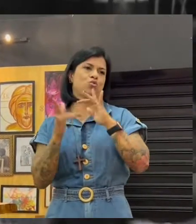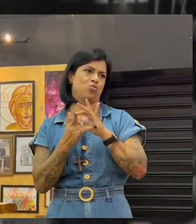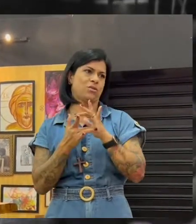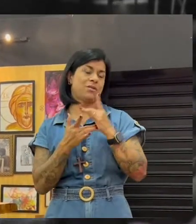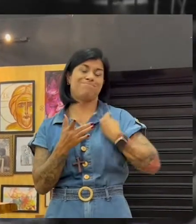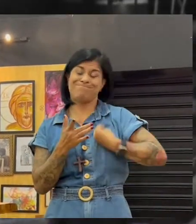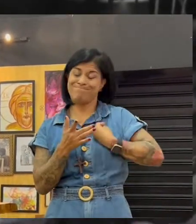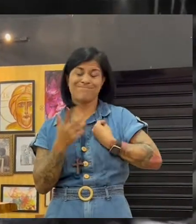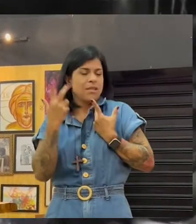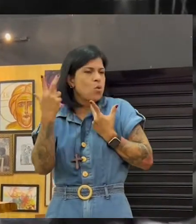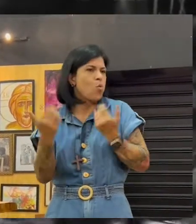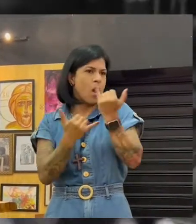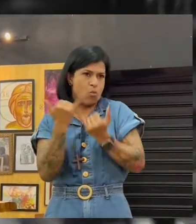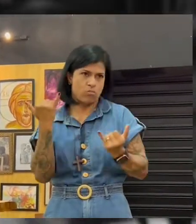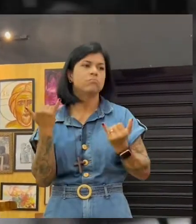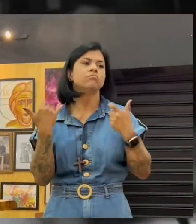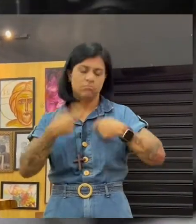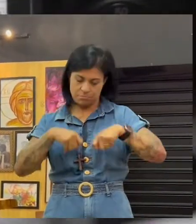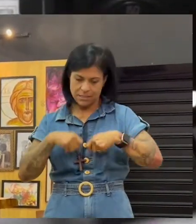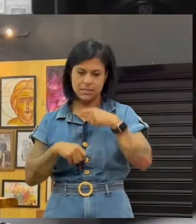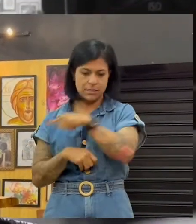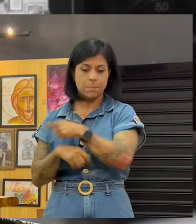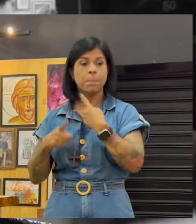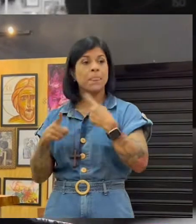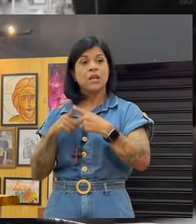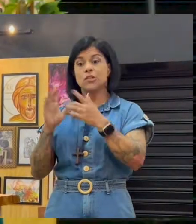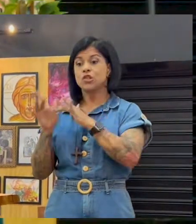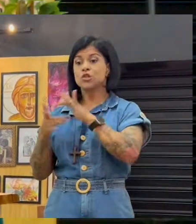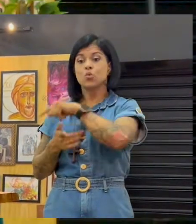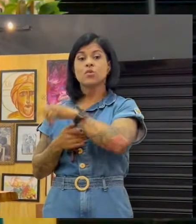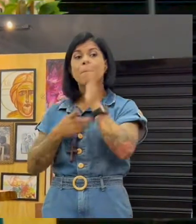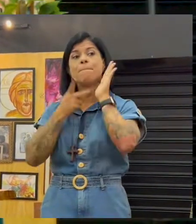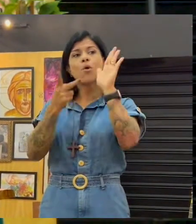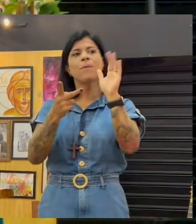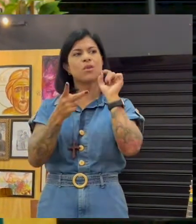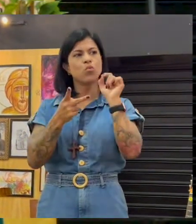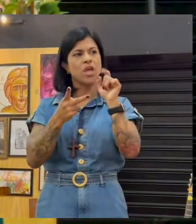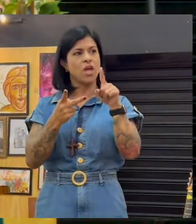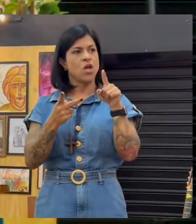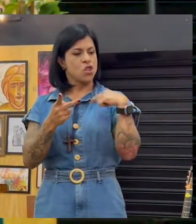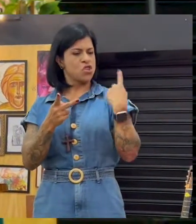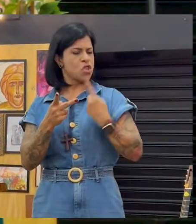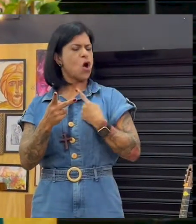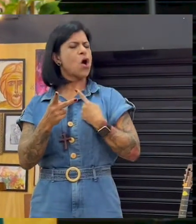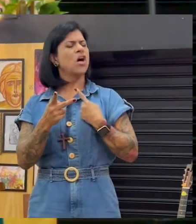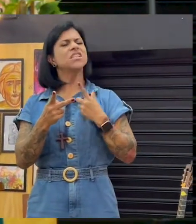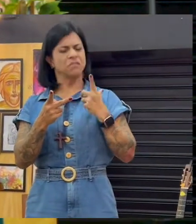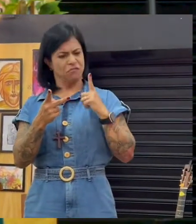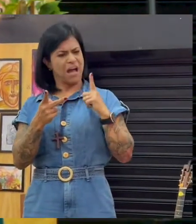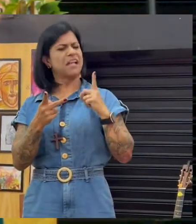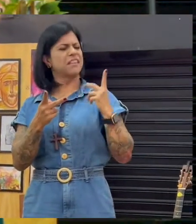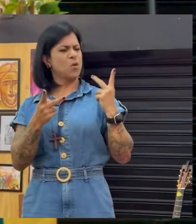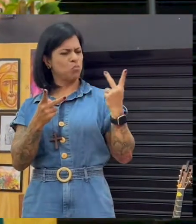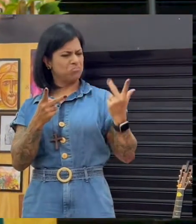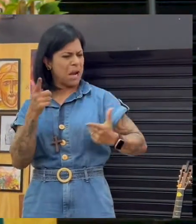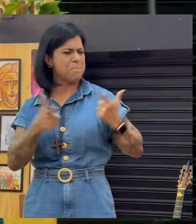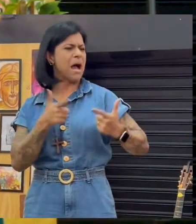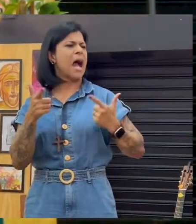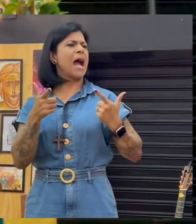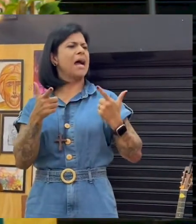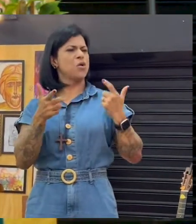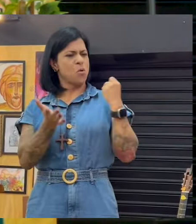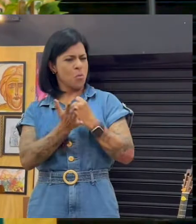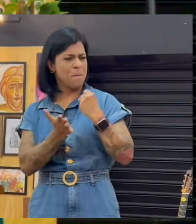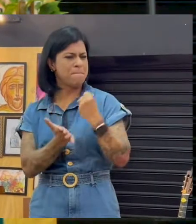estiver, você vive uma vida plena. Que só ele pode oferecer. Essa paz que só ele pode oferecer.